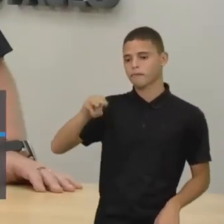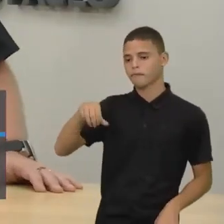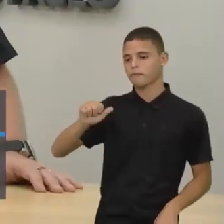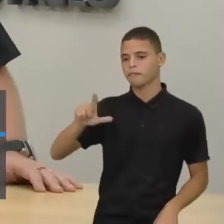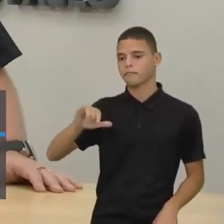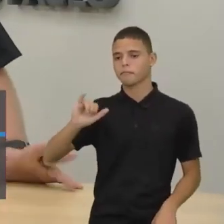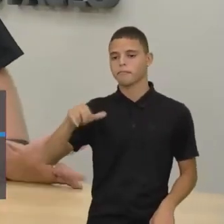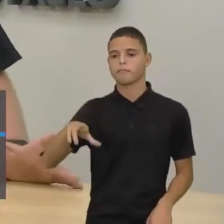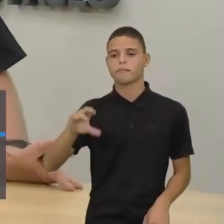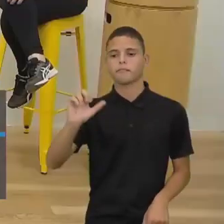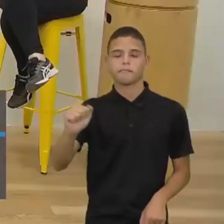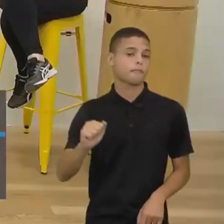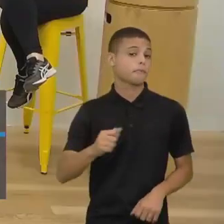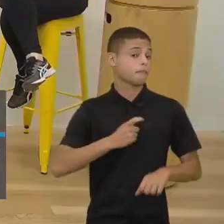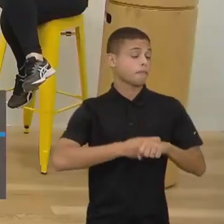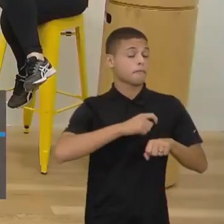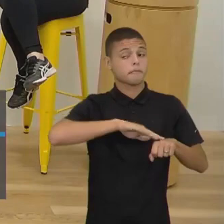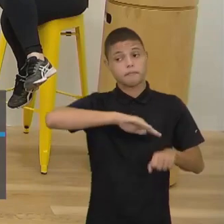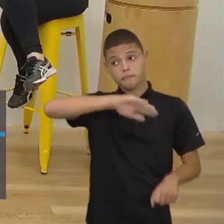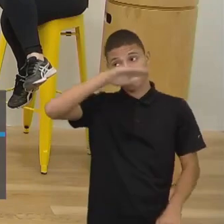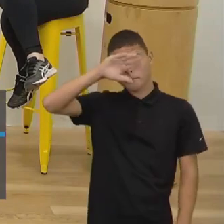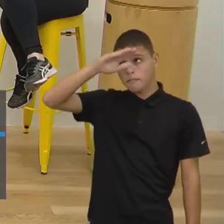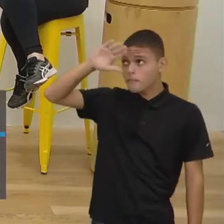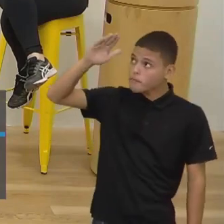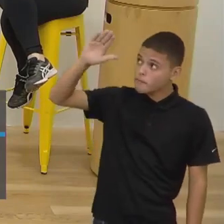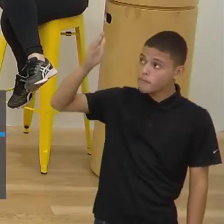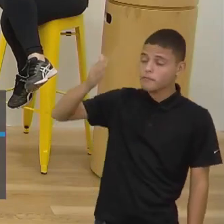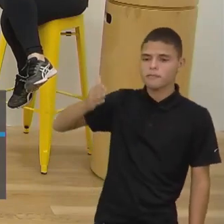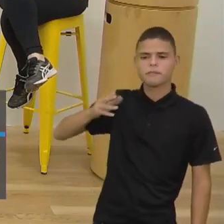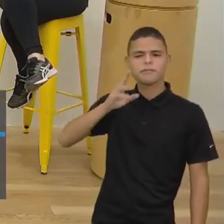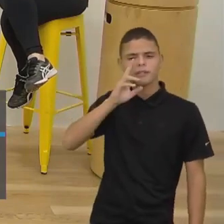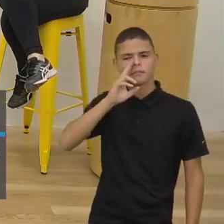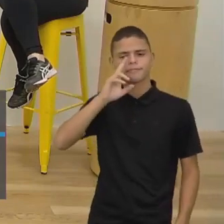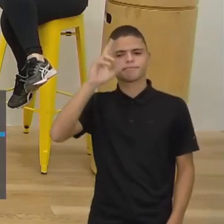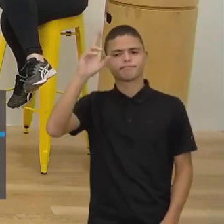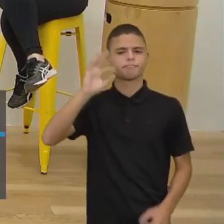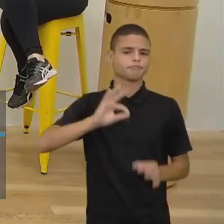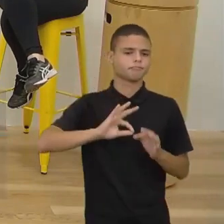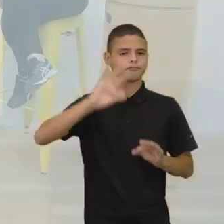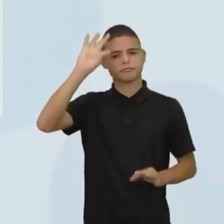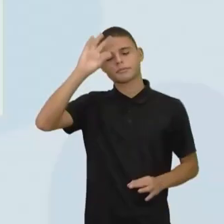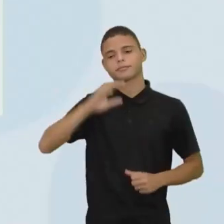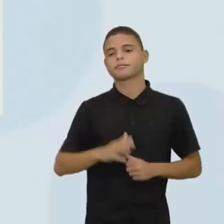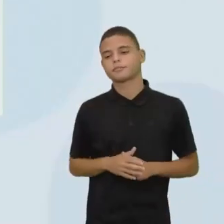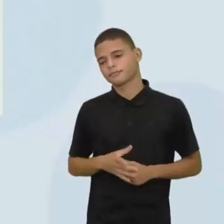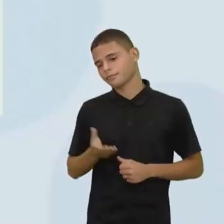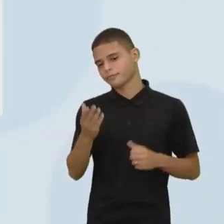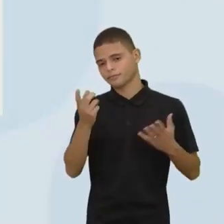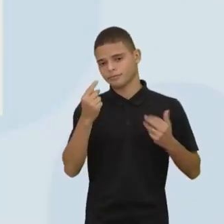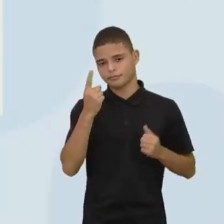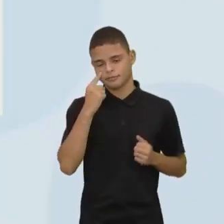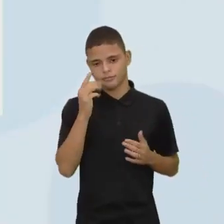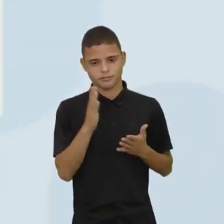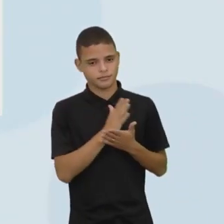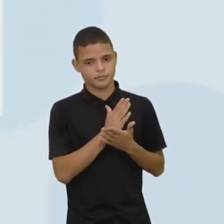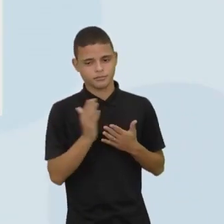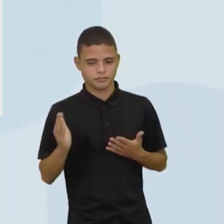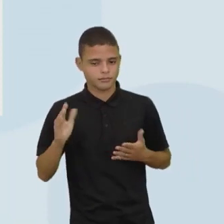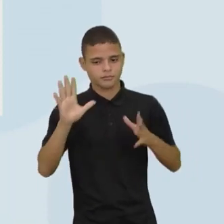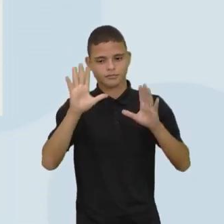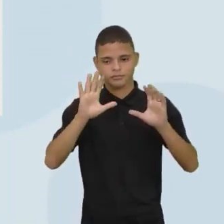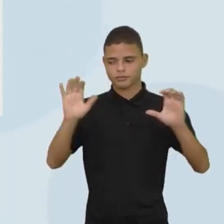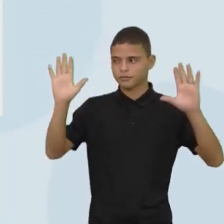é o pico mais elevado aí do planeta, né? O Monte Everest. Vamos lá para as zonas climáticas? Então, vamos lá.